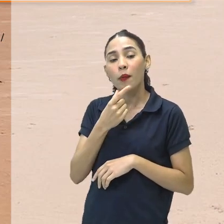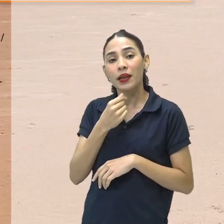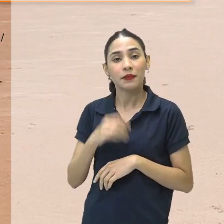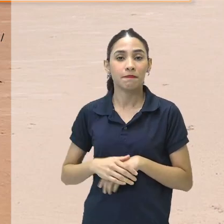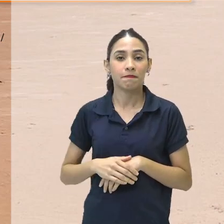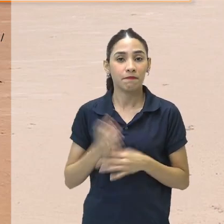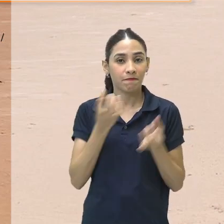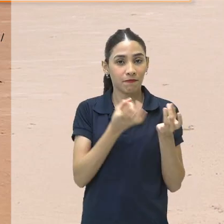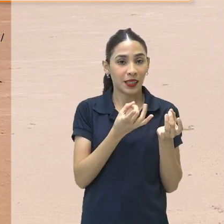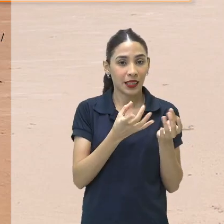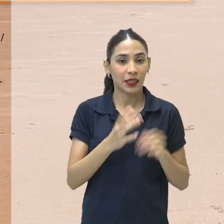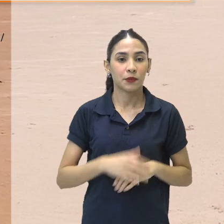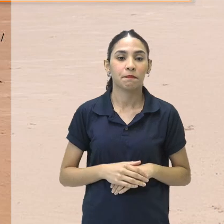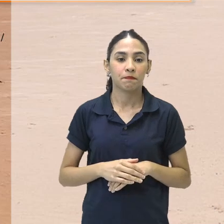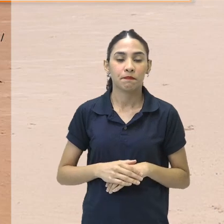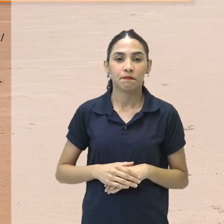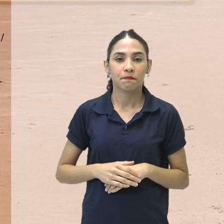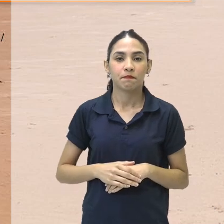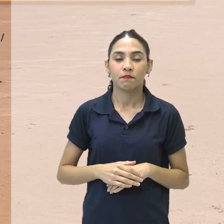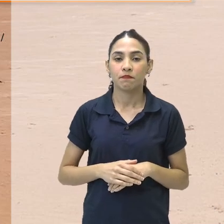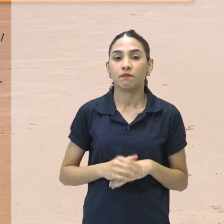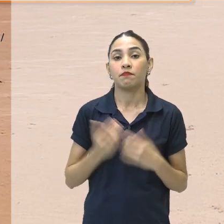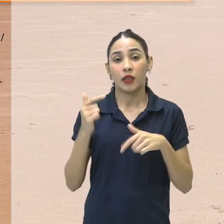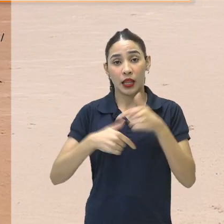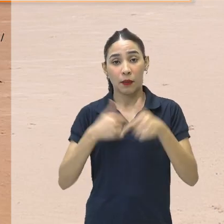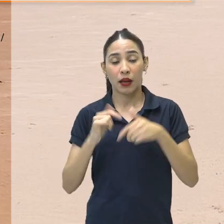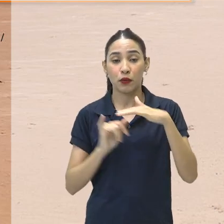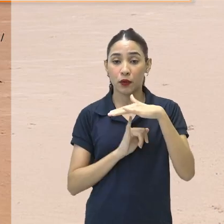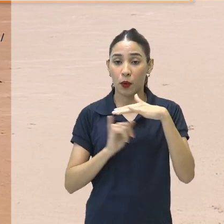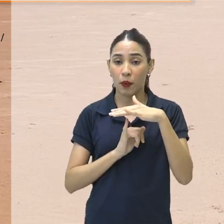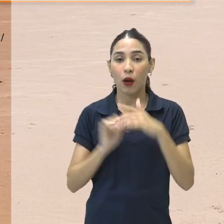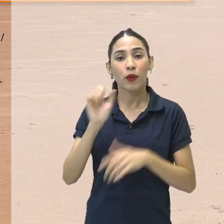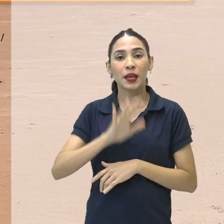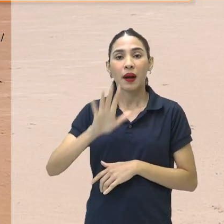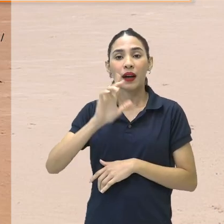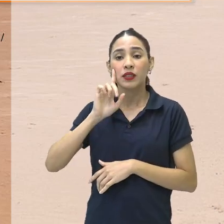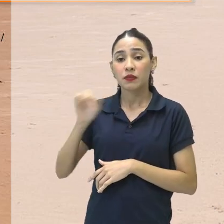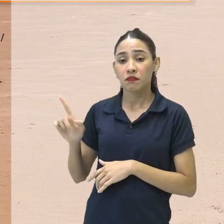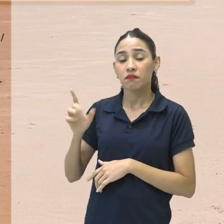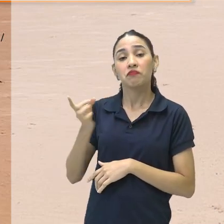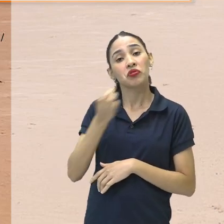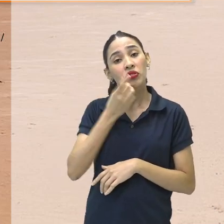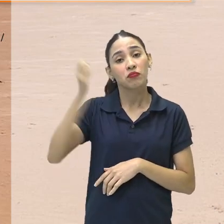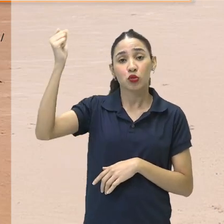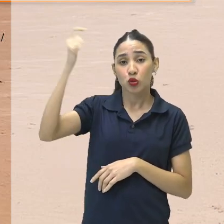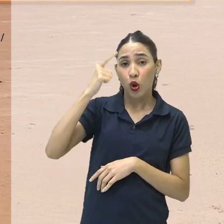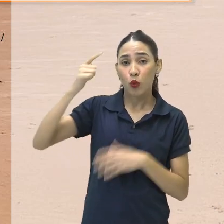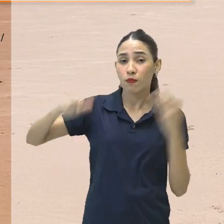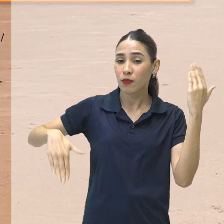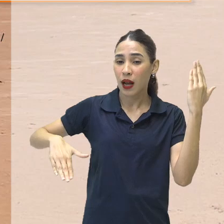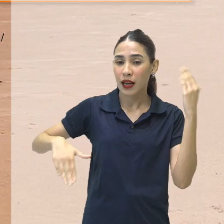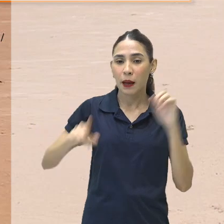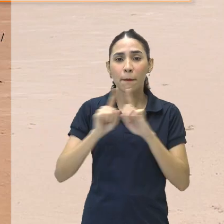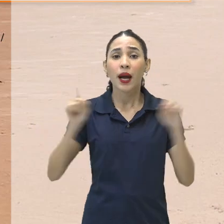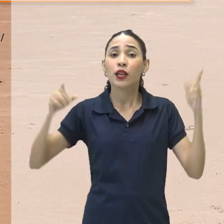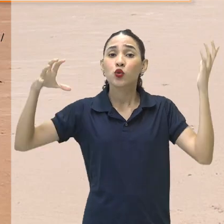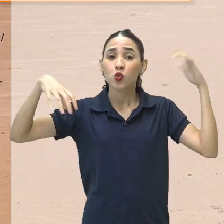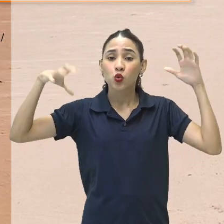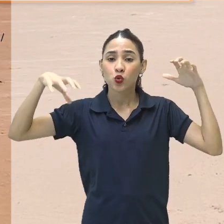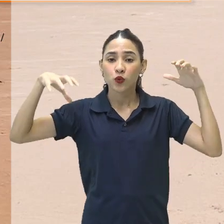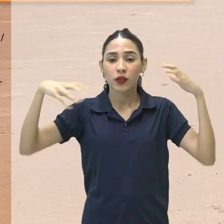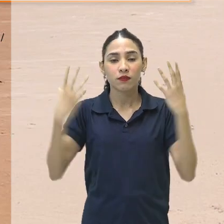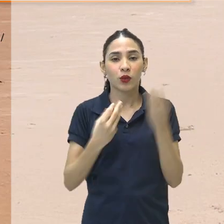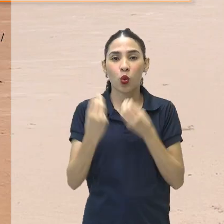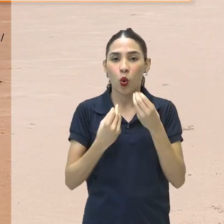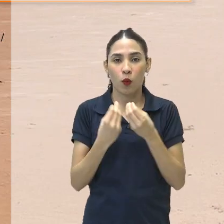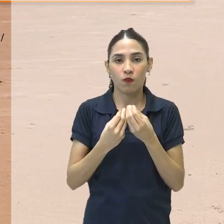está caracterizado aqui como trabalho informal. Estamos num dia de sol, numa praia. Agora, num dia de chuva, como a